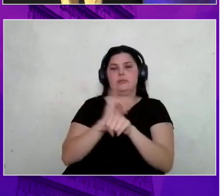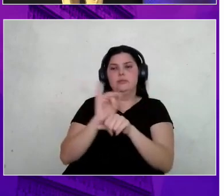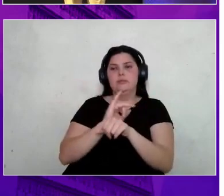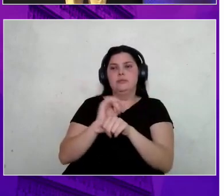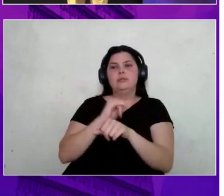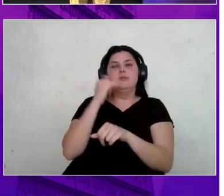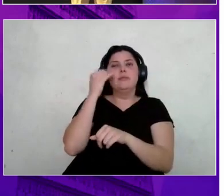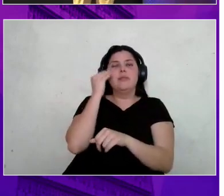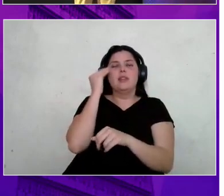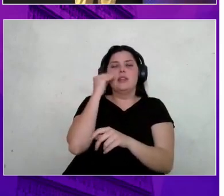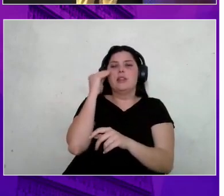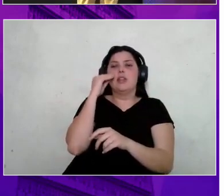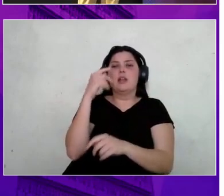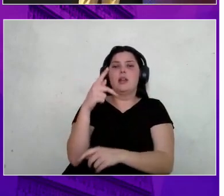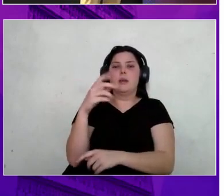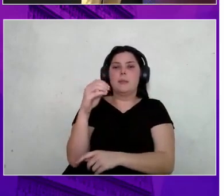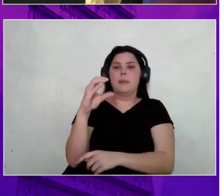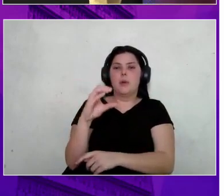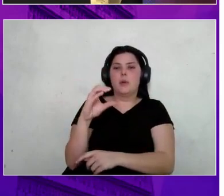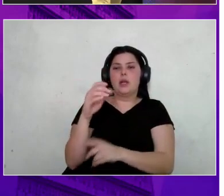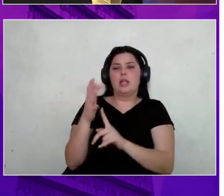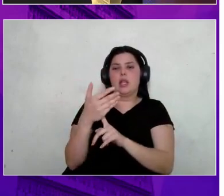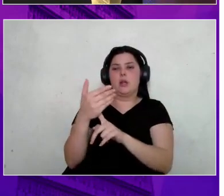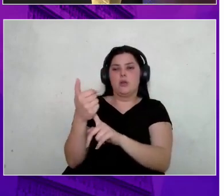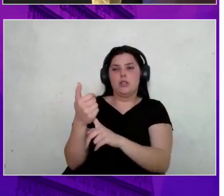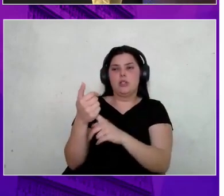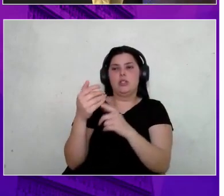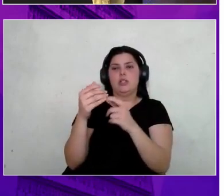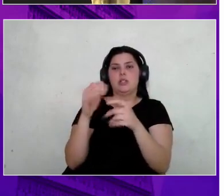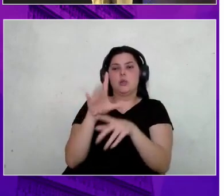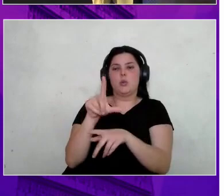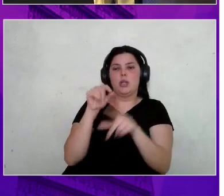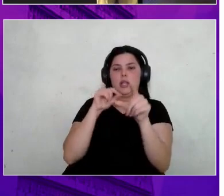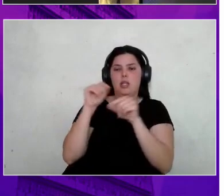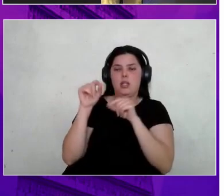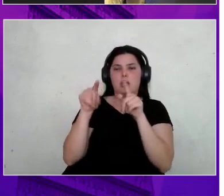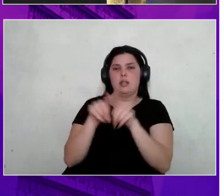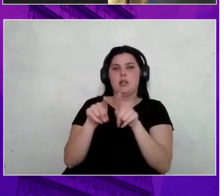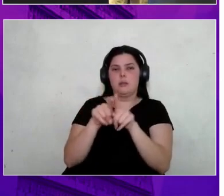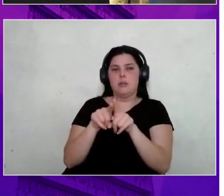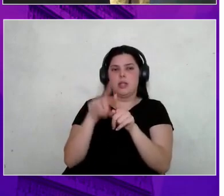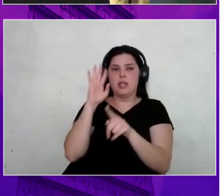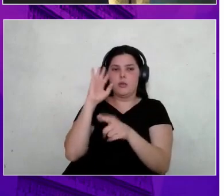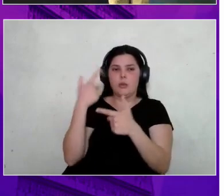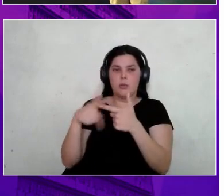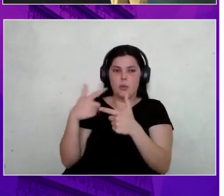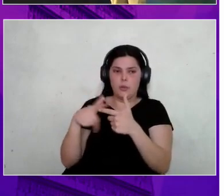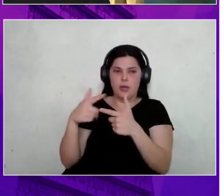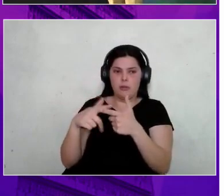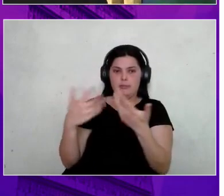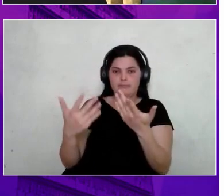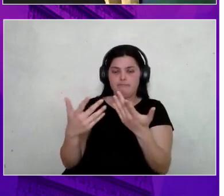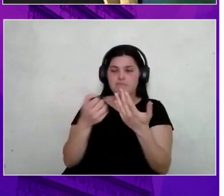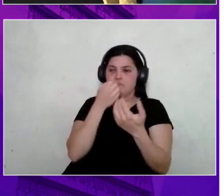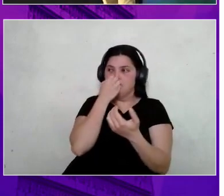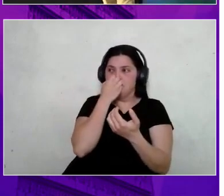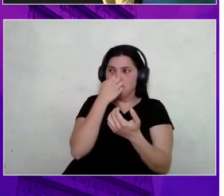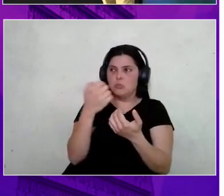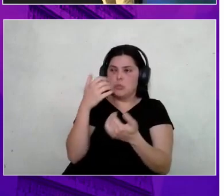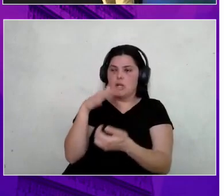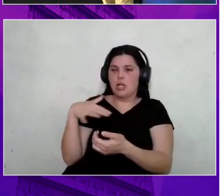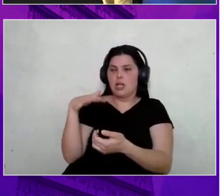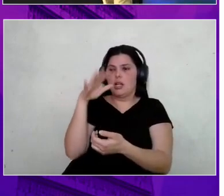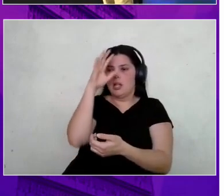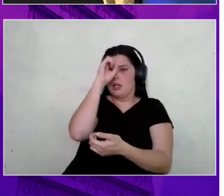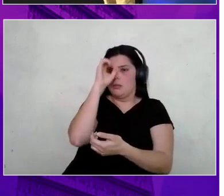uma POC de alguma tecnologia adotada, algum jeito de resolver um problema, e isso é muito rico no sentido de aprender o